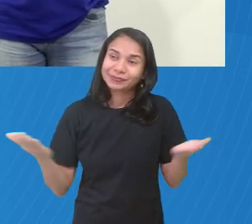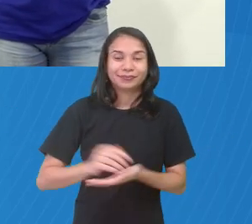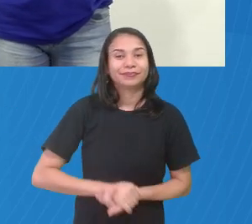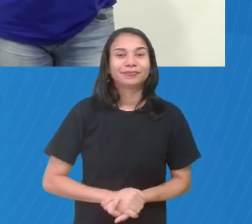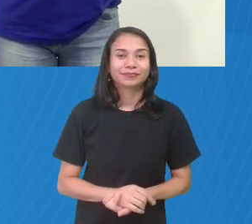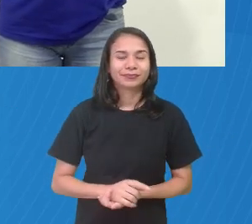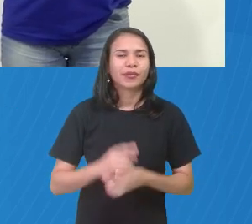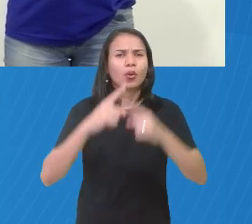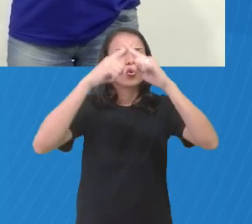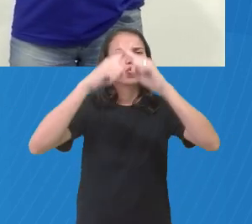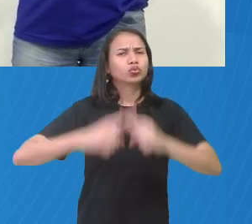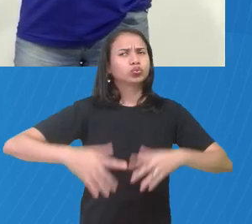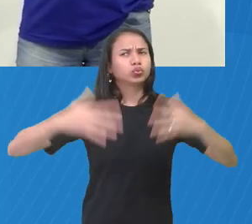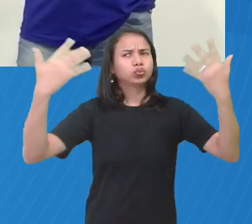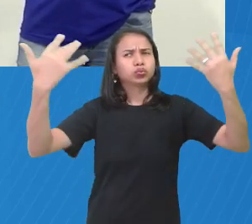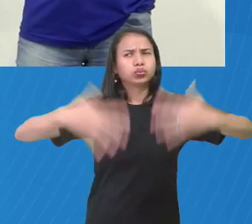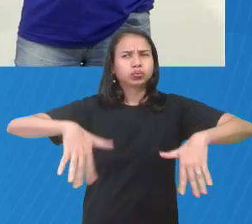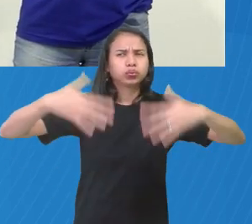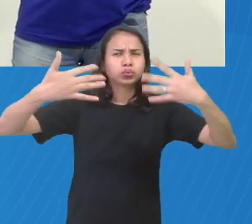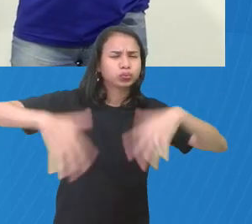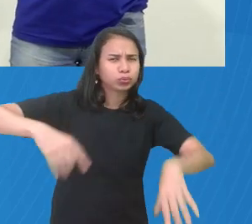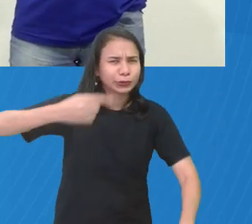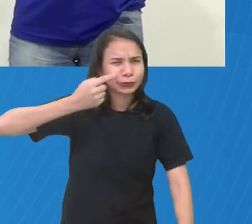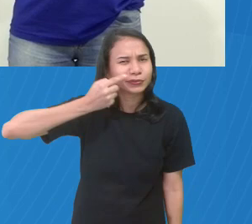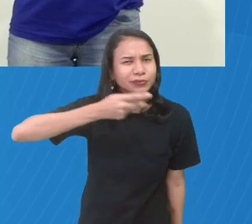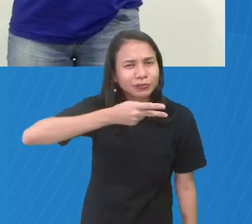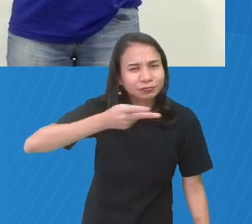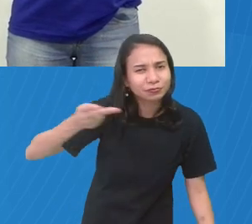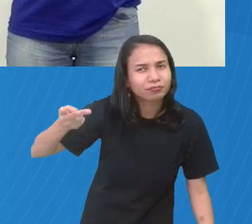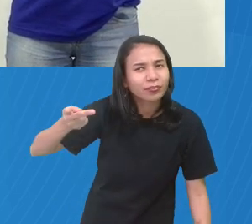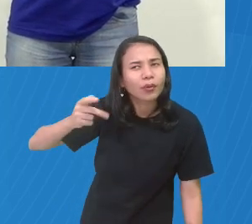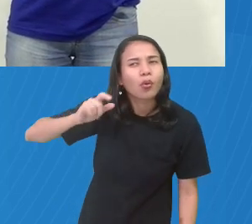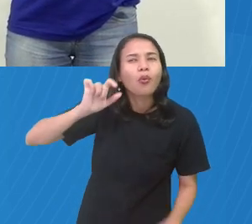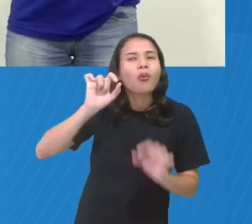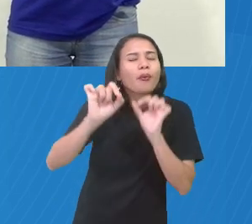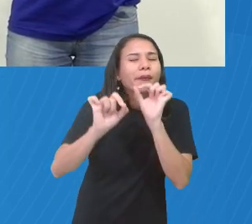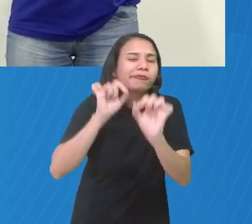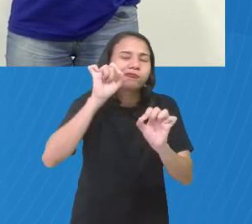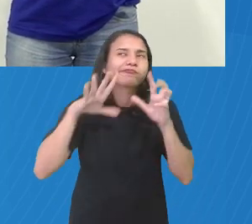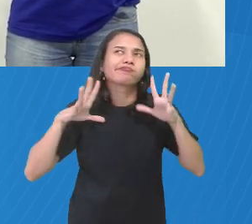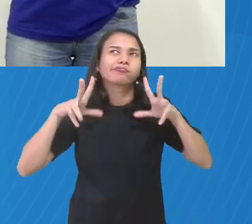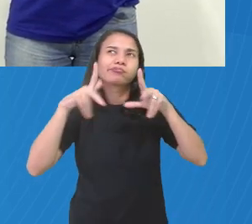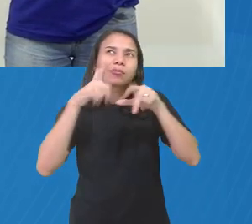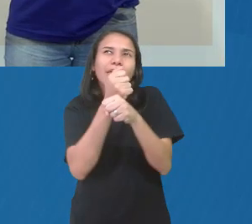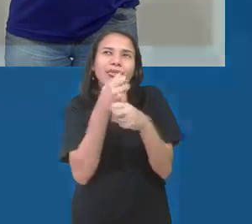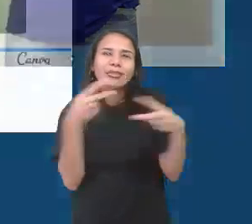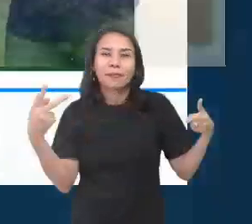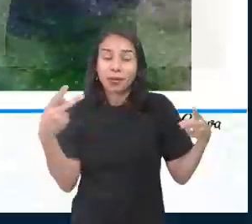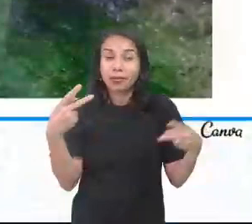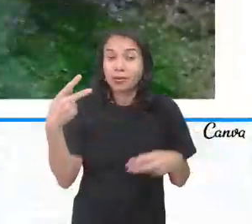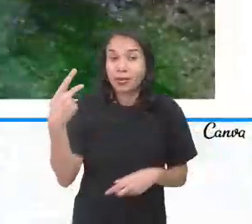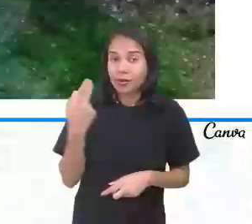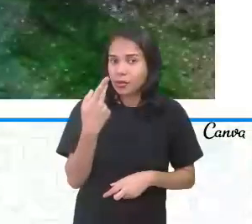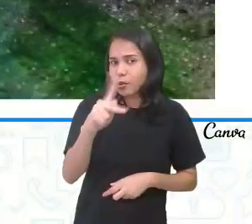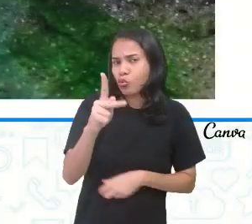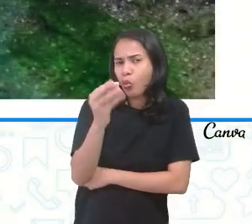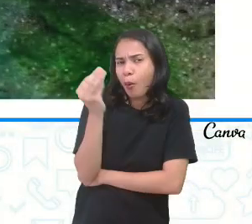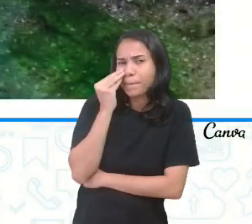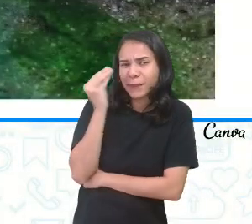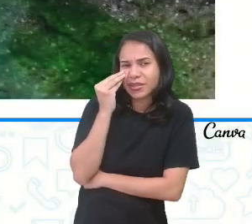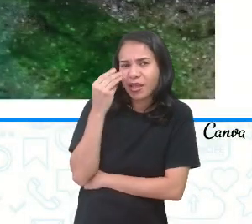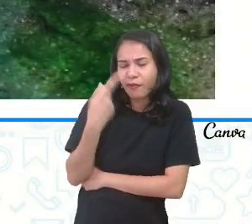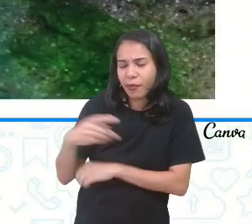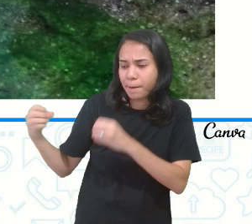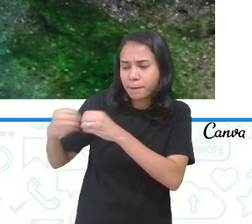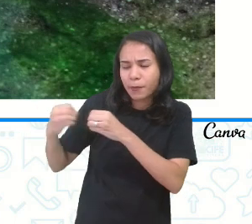agora eu vou lançar um super desafio para vocês. Que tal representar os animais que você observa nas